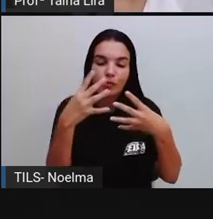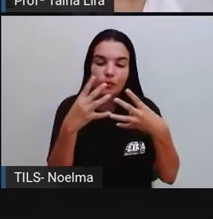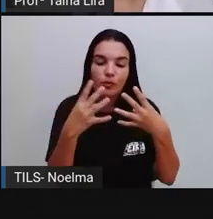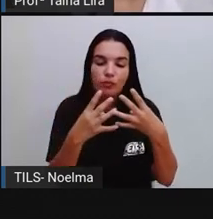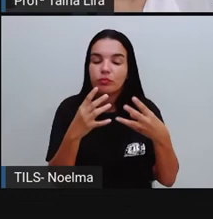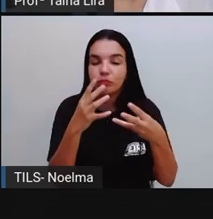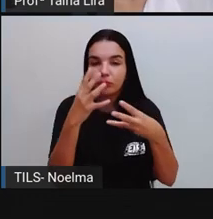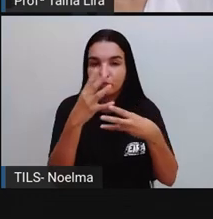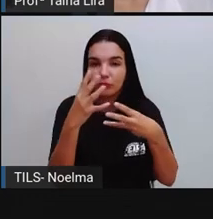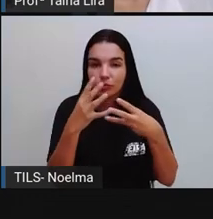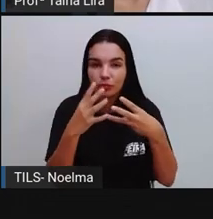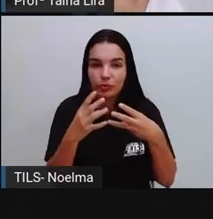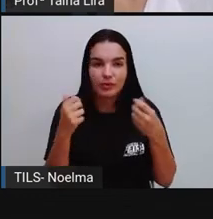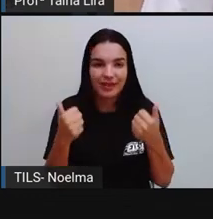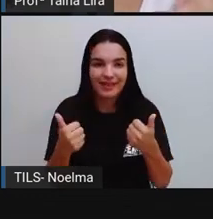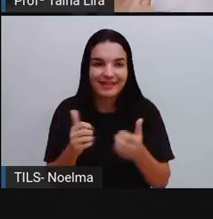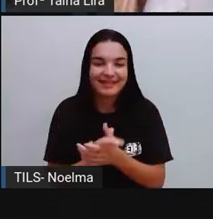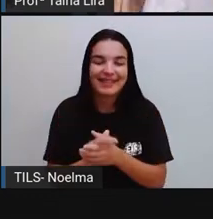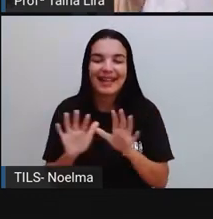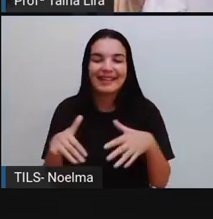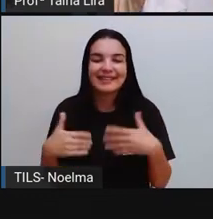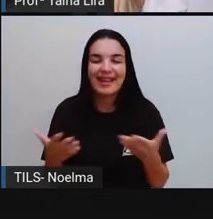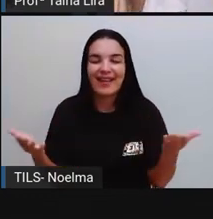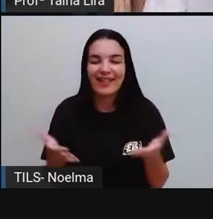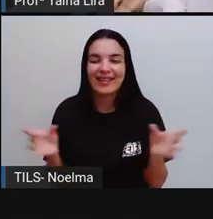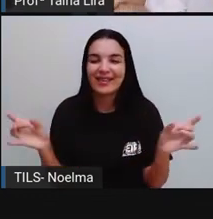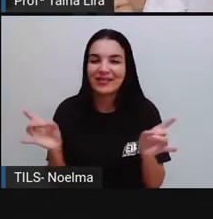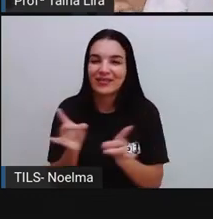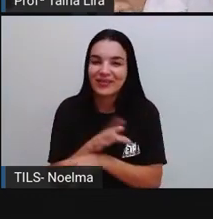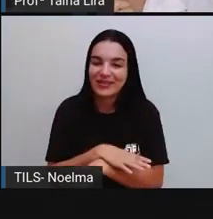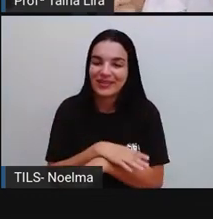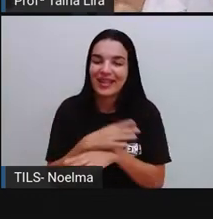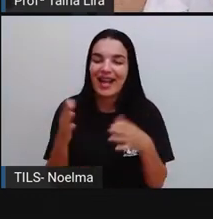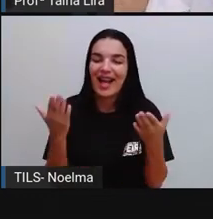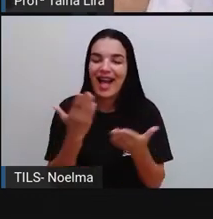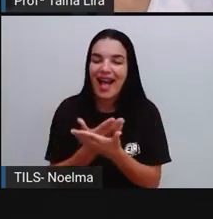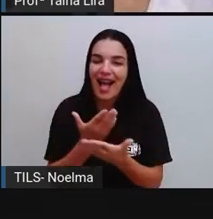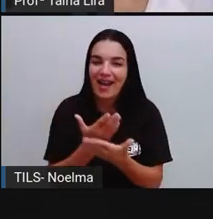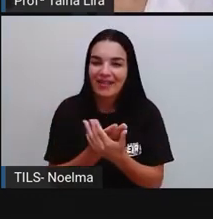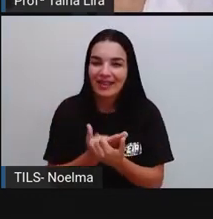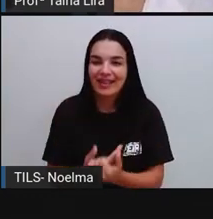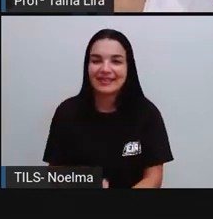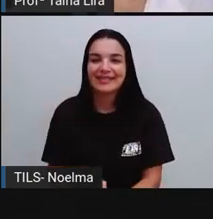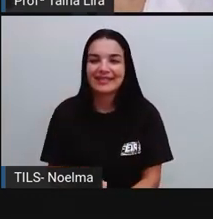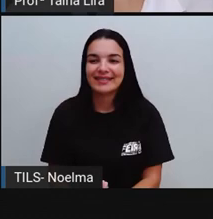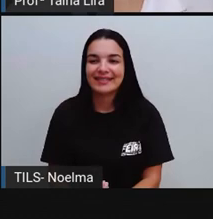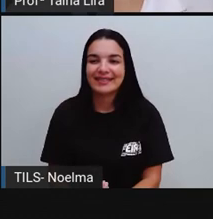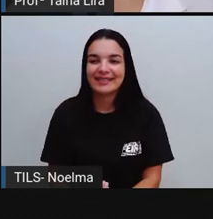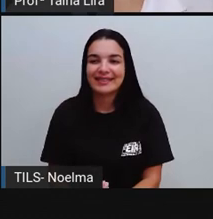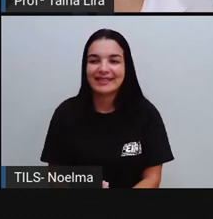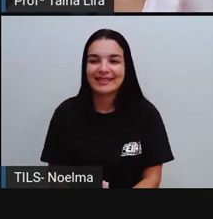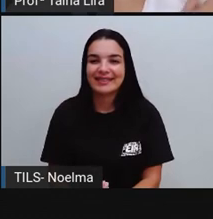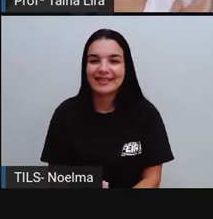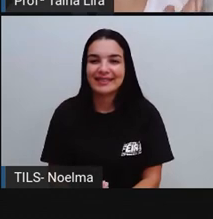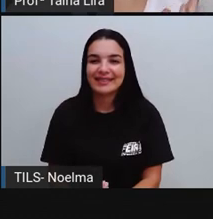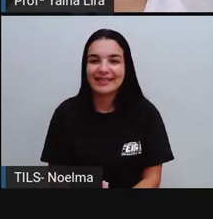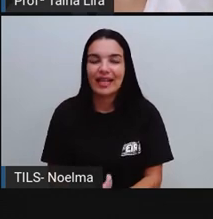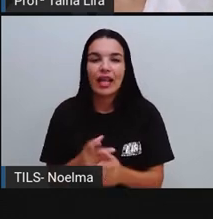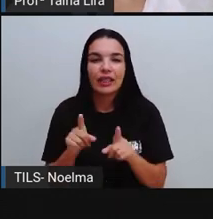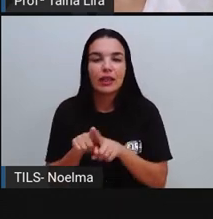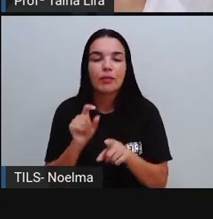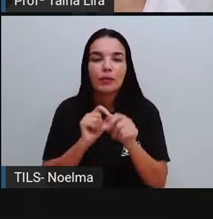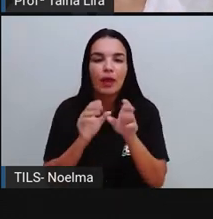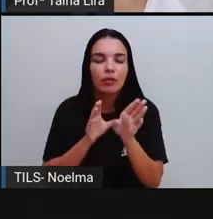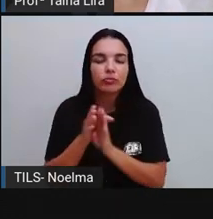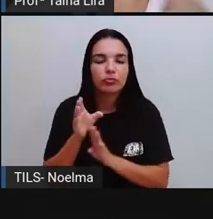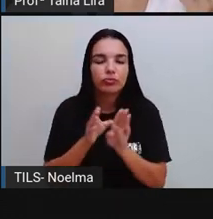bom? Então, segundo ano, chegamos ao final de mais uma aula, tá? E as recomendações